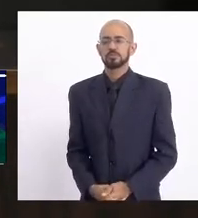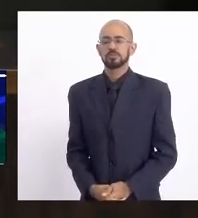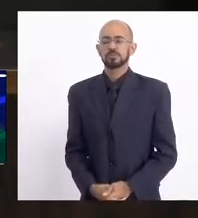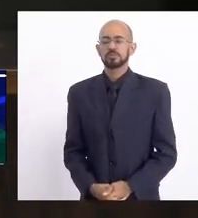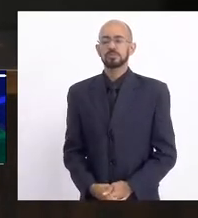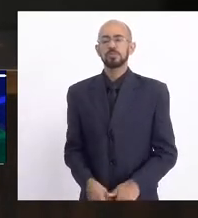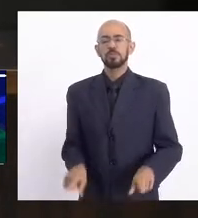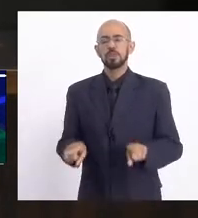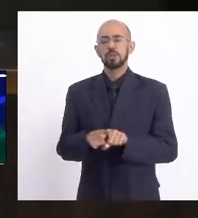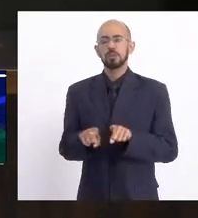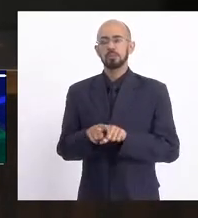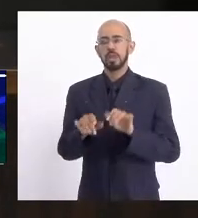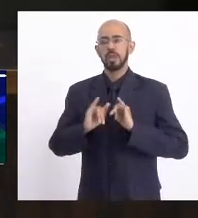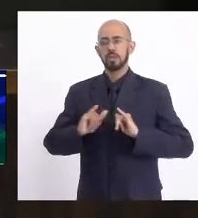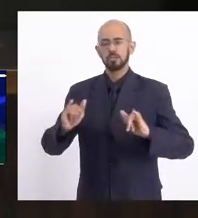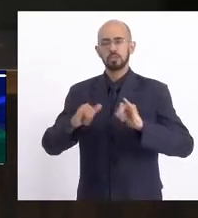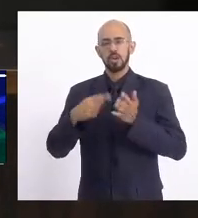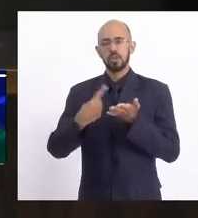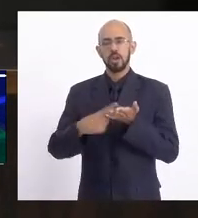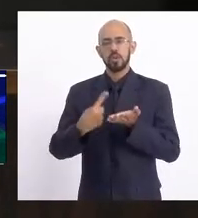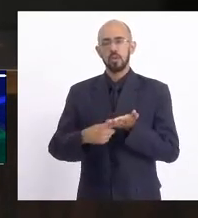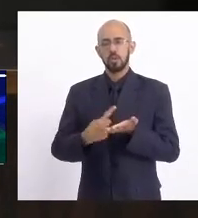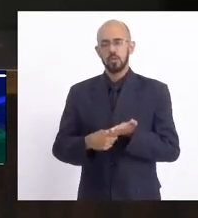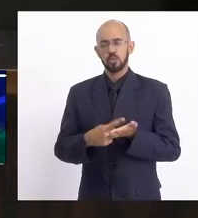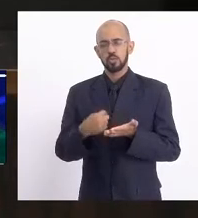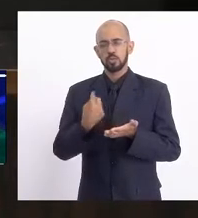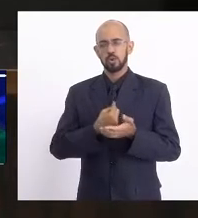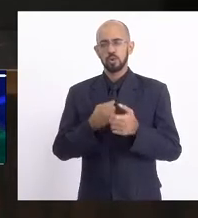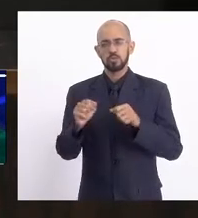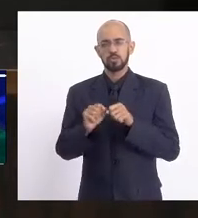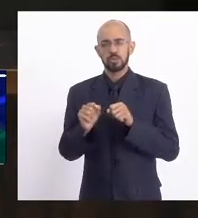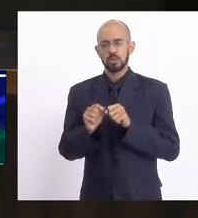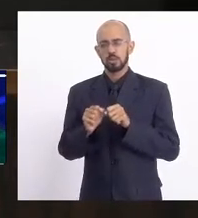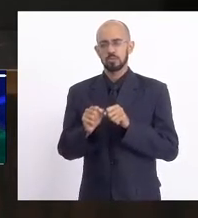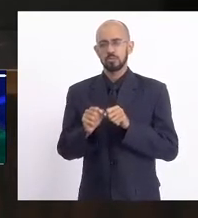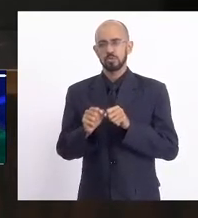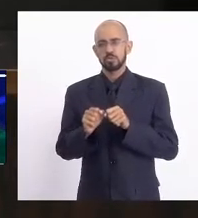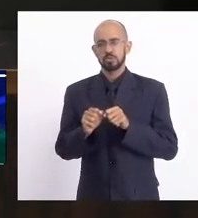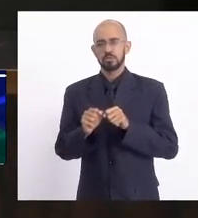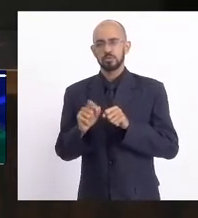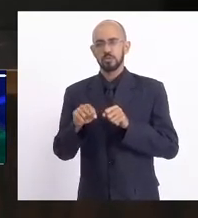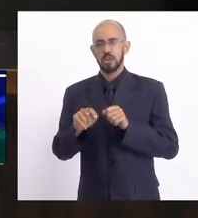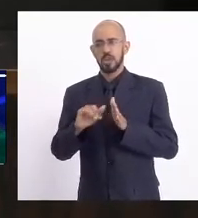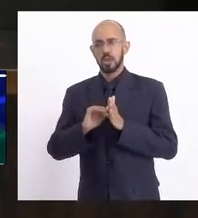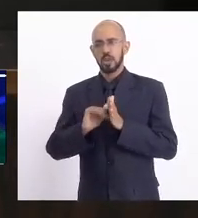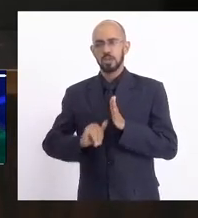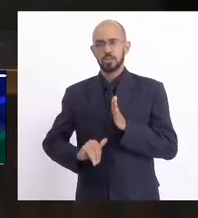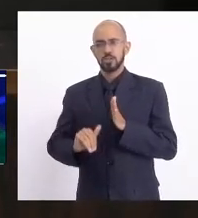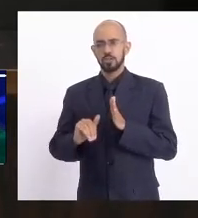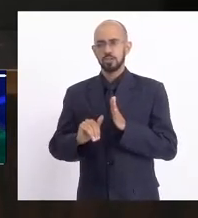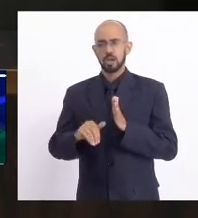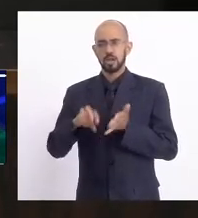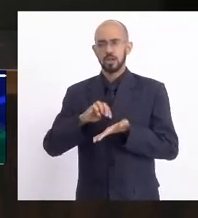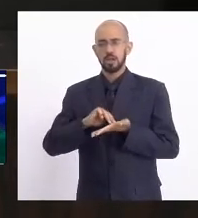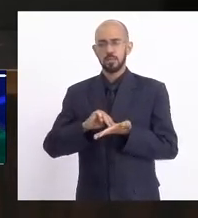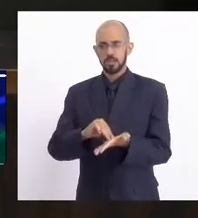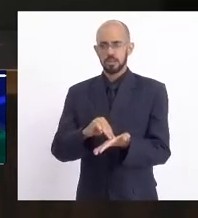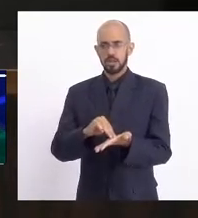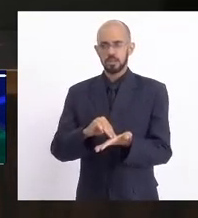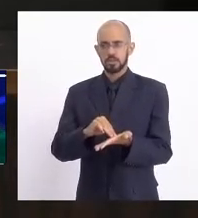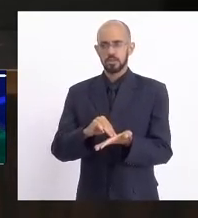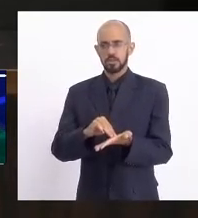Quero anunciar o acordo que foi feito no Colégio de Líderes, que é a retirada da mensagem